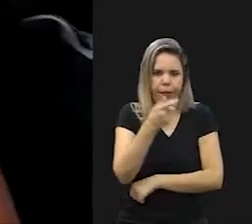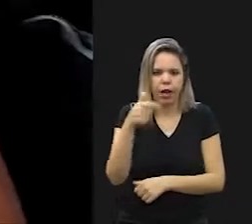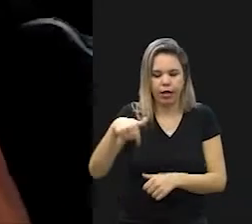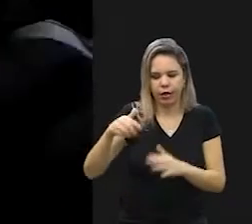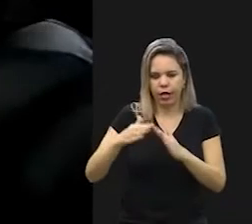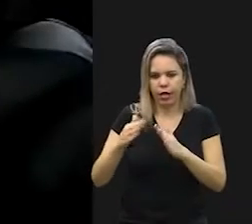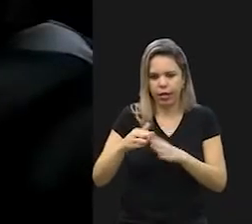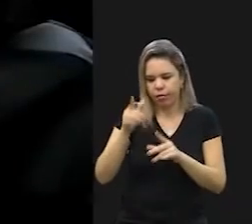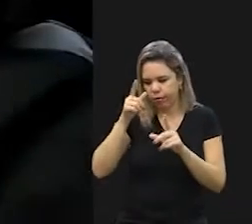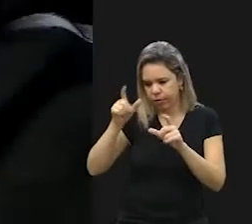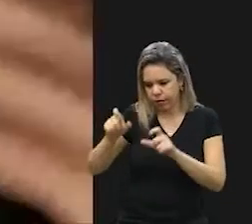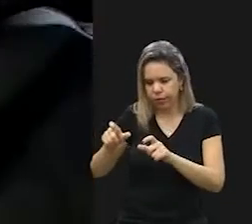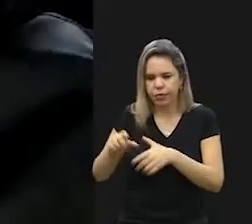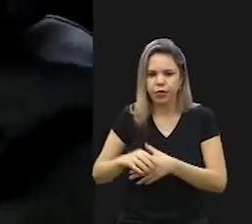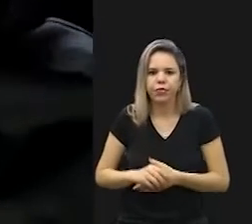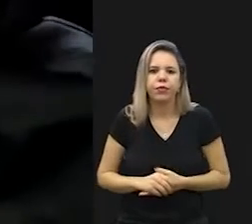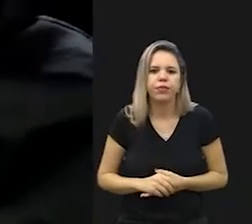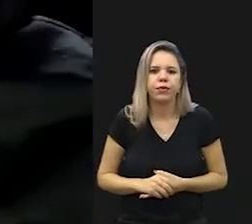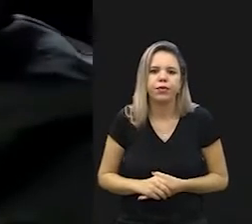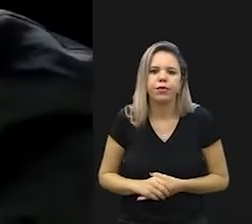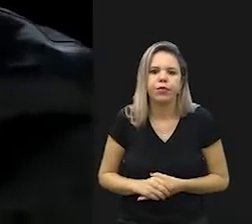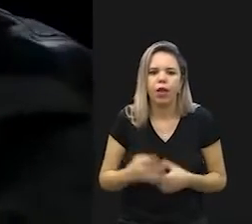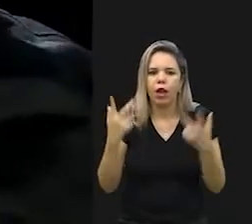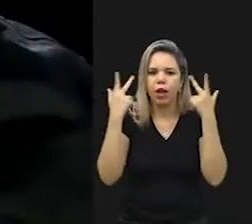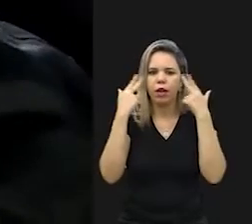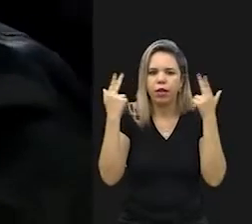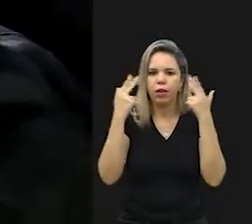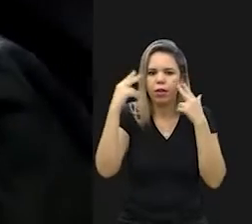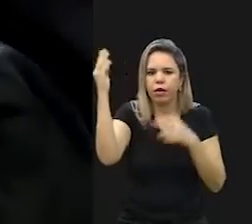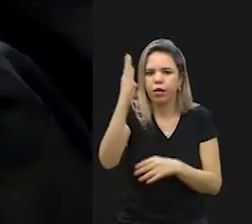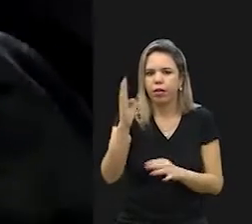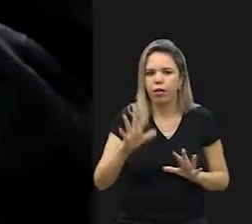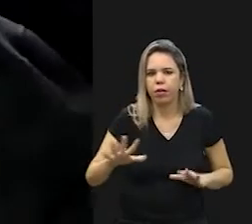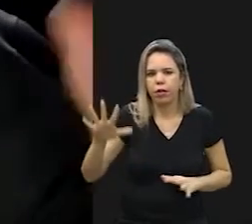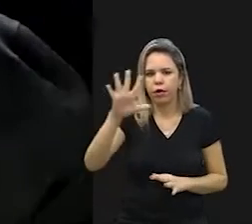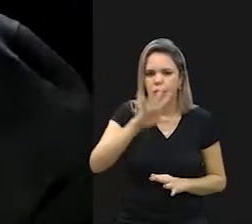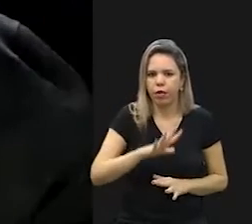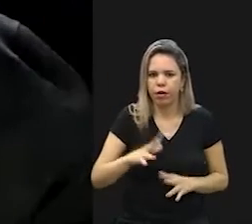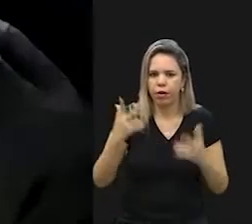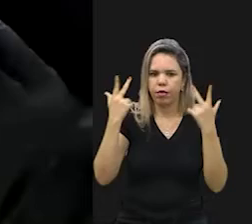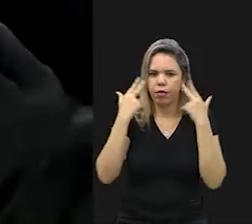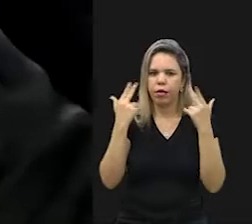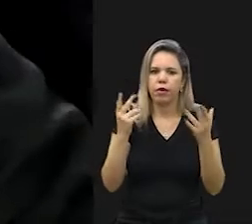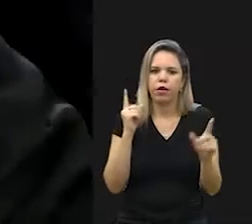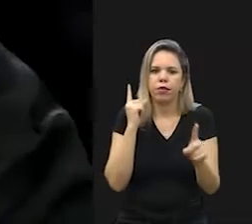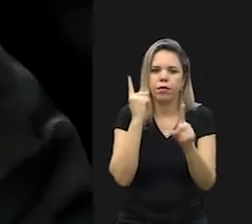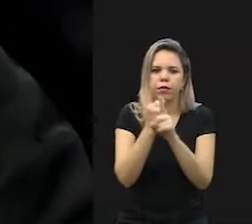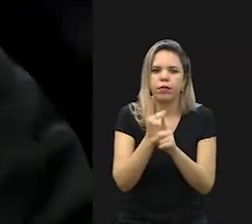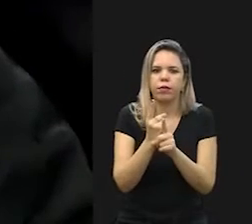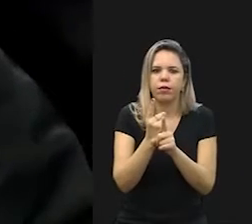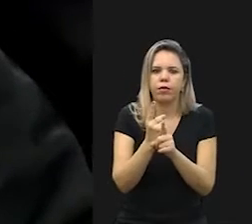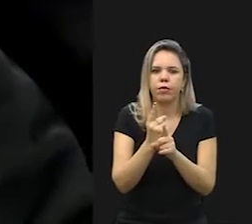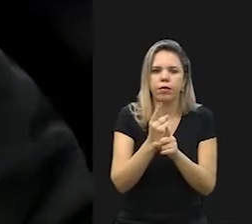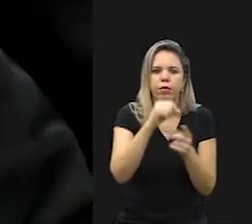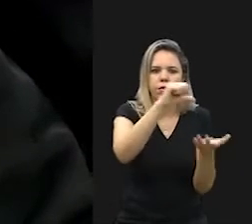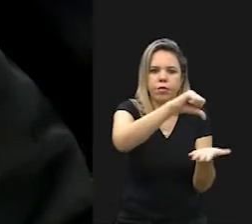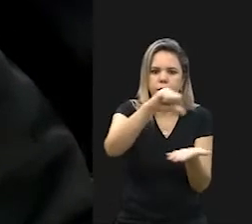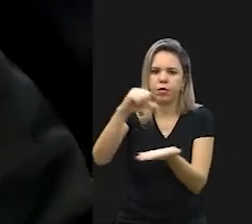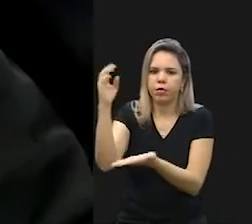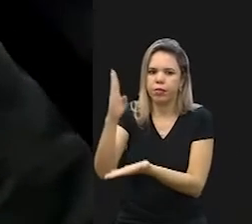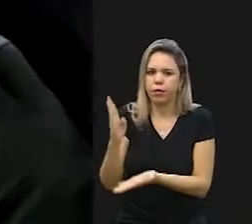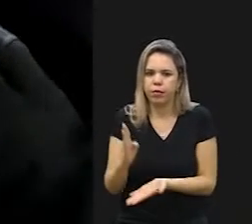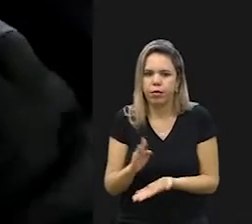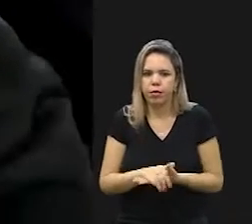em casa. É um anfíbio bem comum no Brasil todo, é bem comum encontrar ele em várias partes do Brasil.